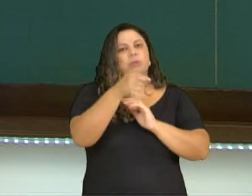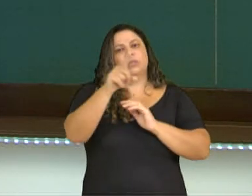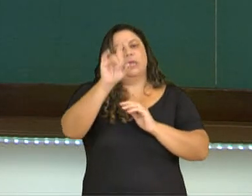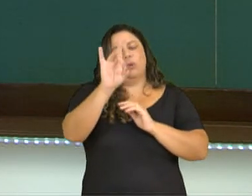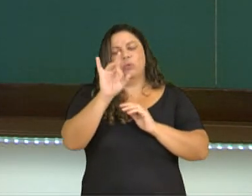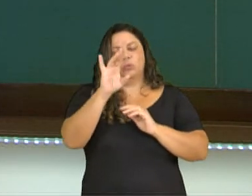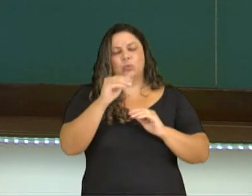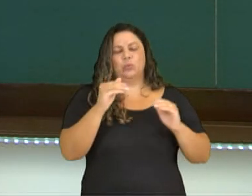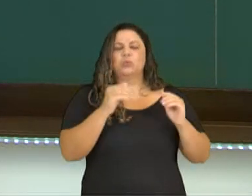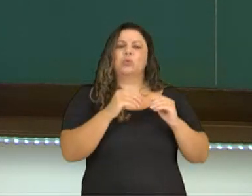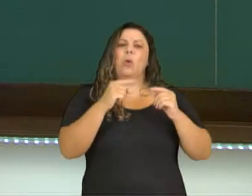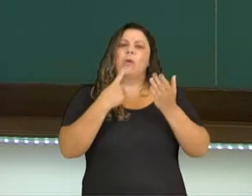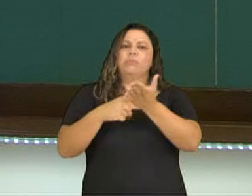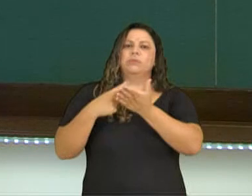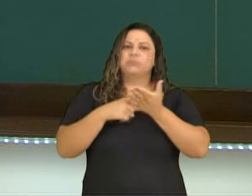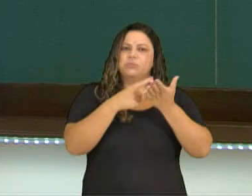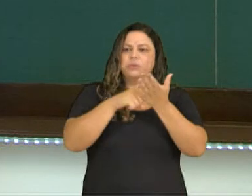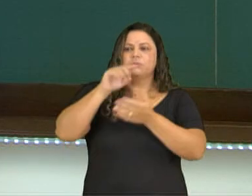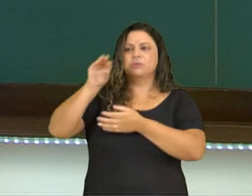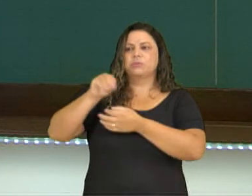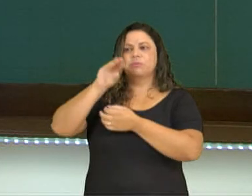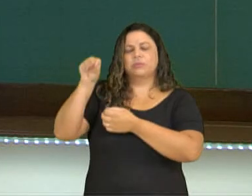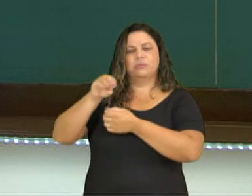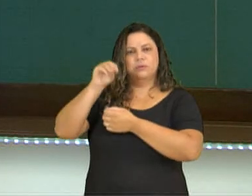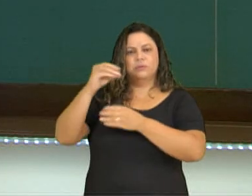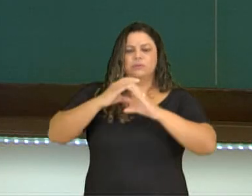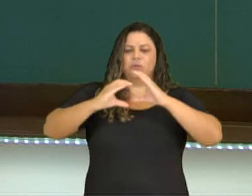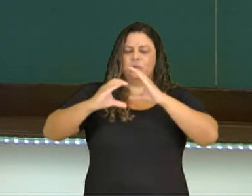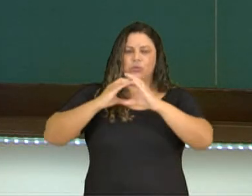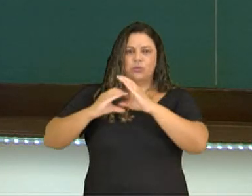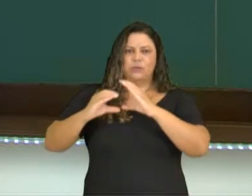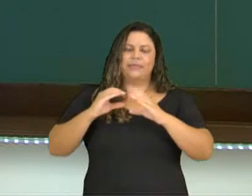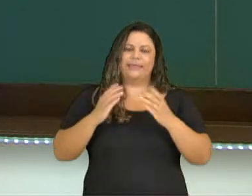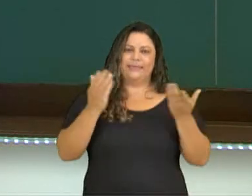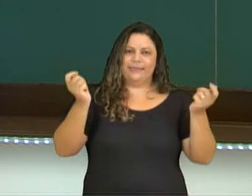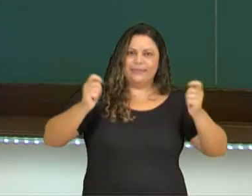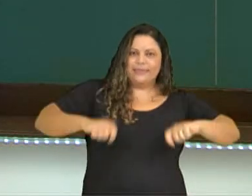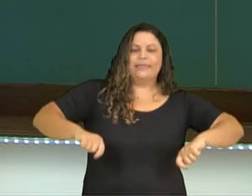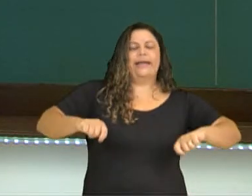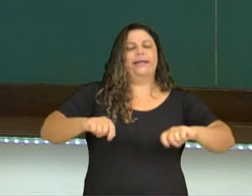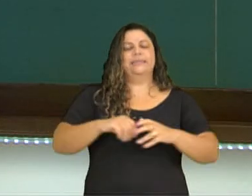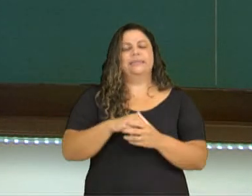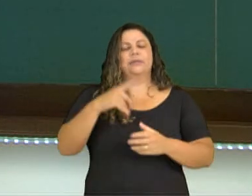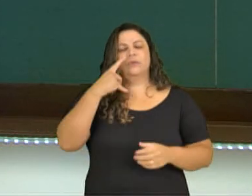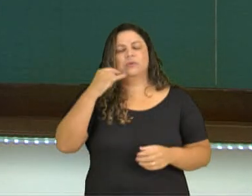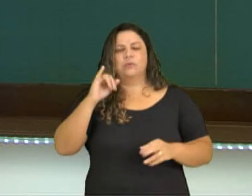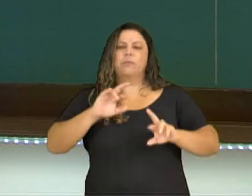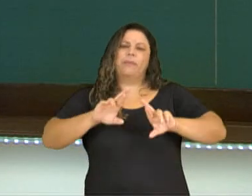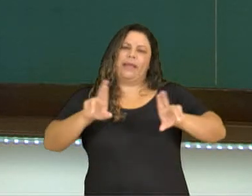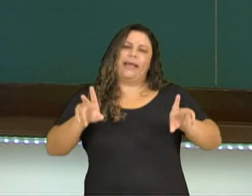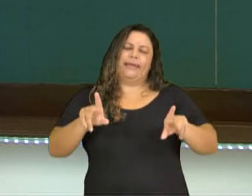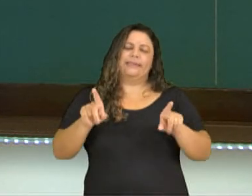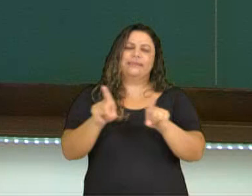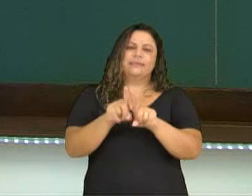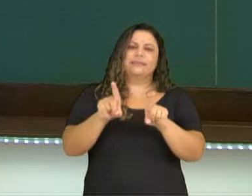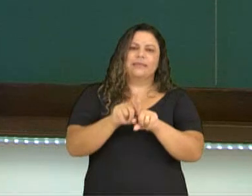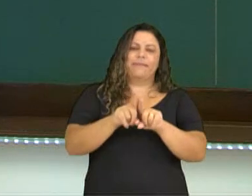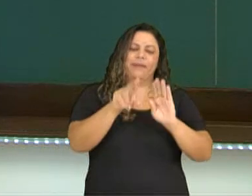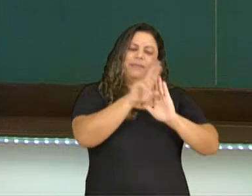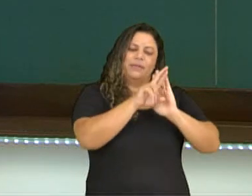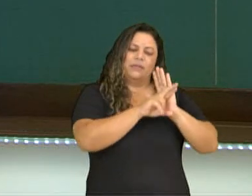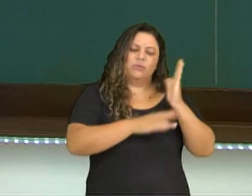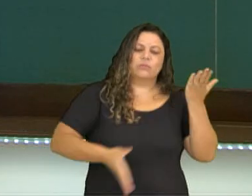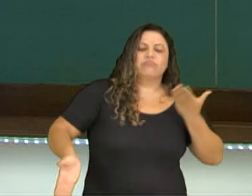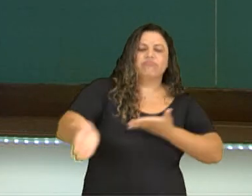há combinados orais, né? A comunicação se estabelece e os pais estabelecem aí as normas internas para que todos possam